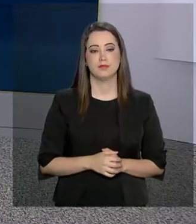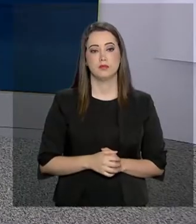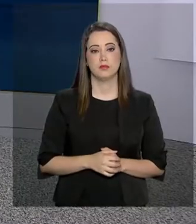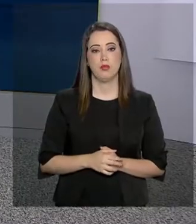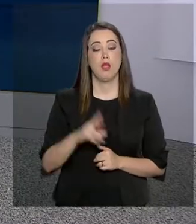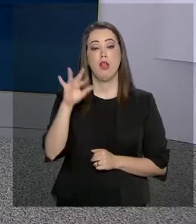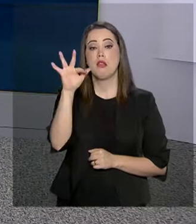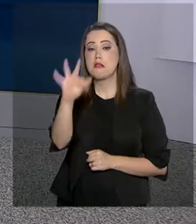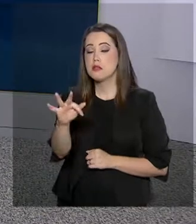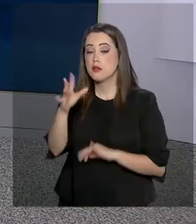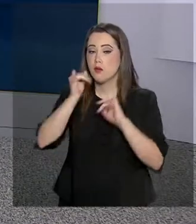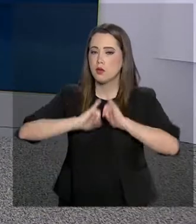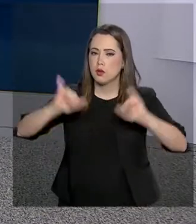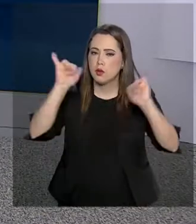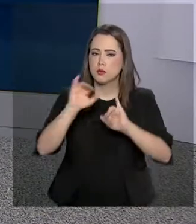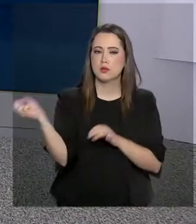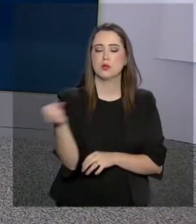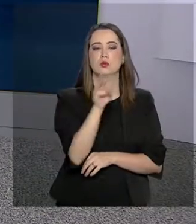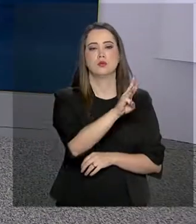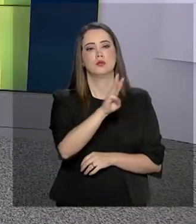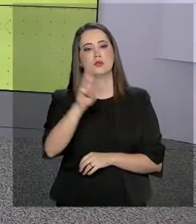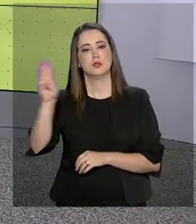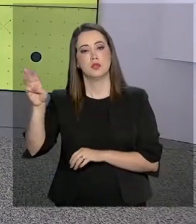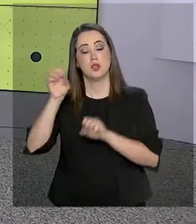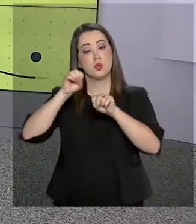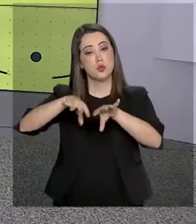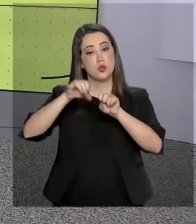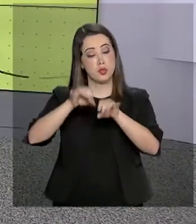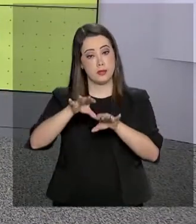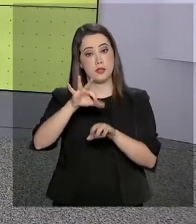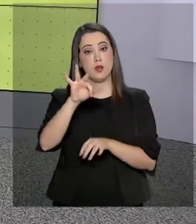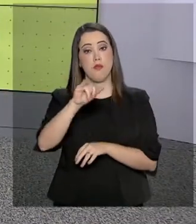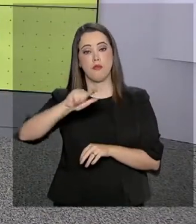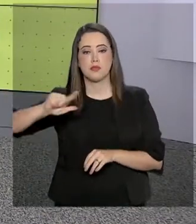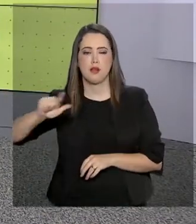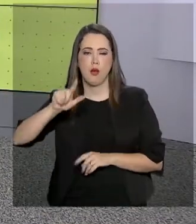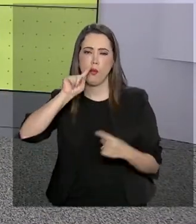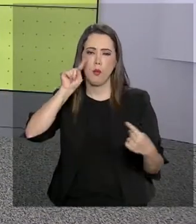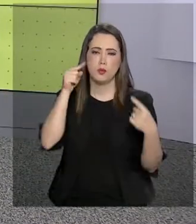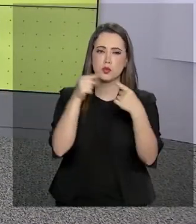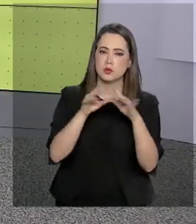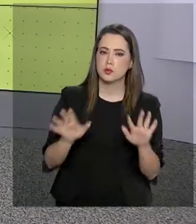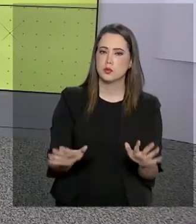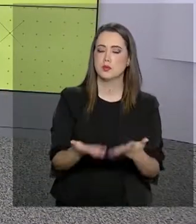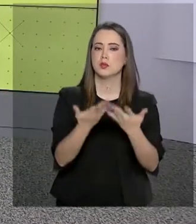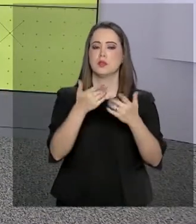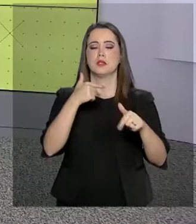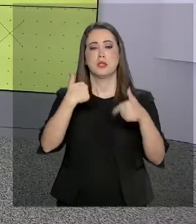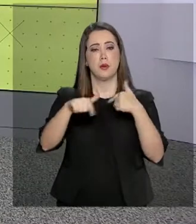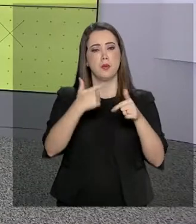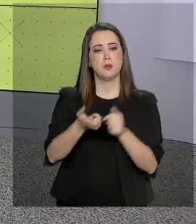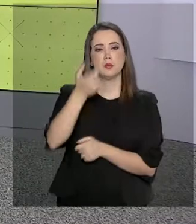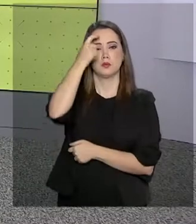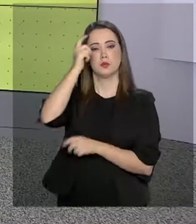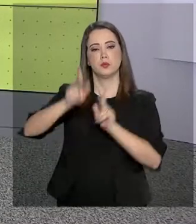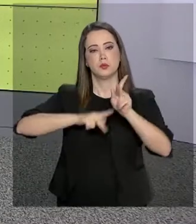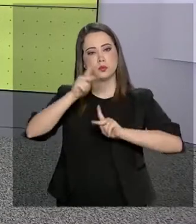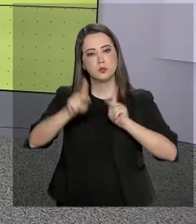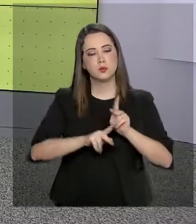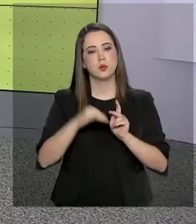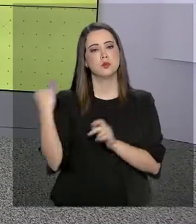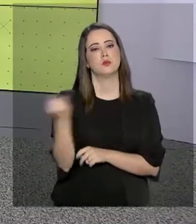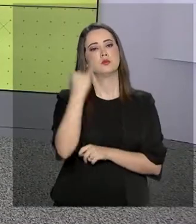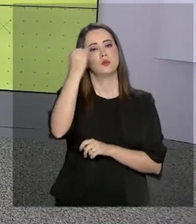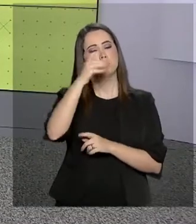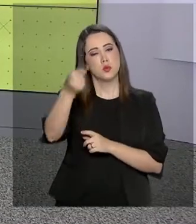A Receita Federal lançou o novo portal da educação fiscal. O objetivo é promover ações para conscientizar a população